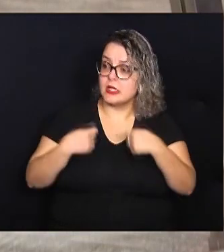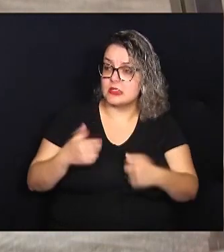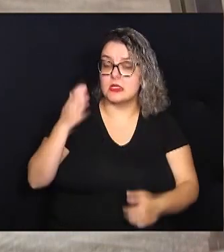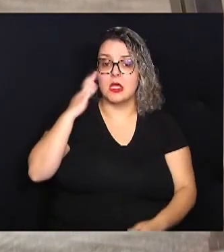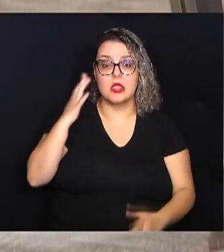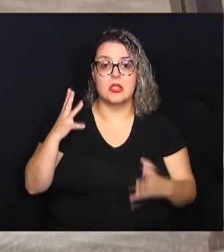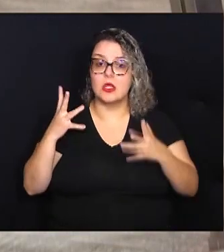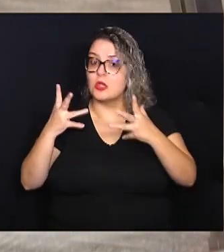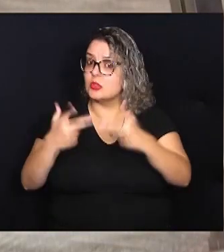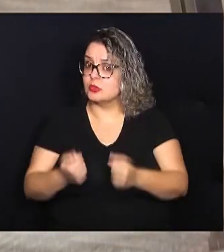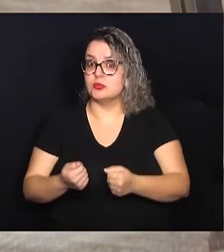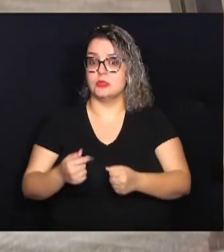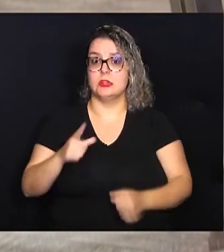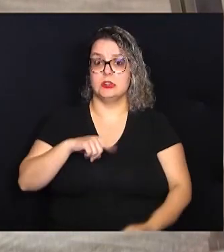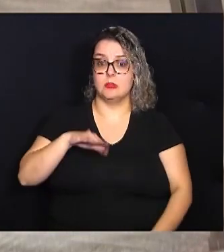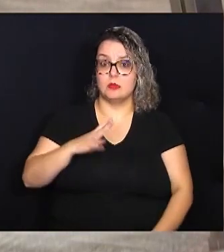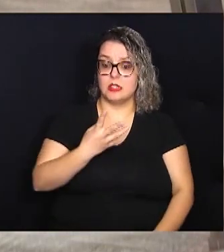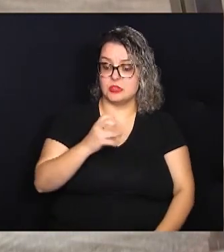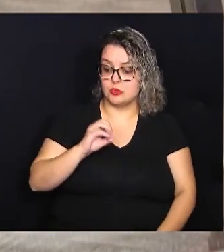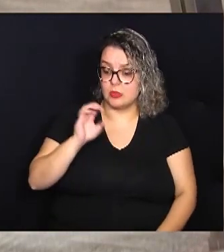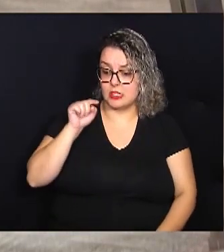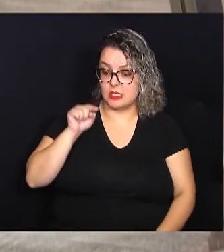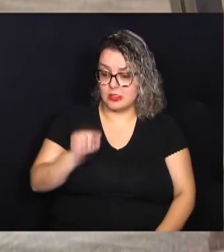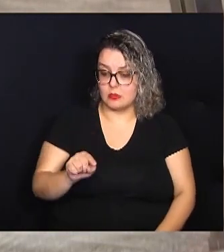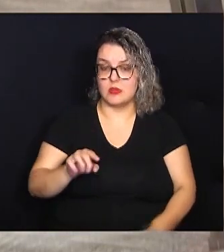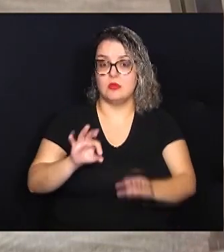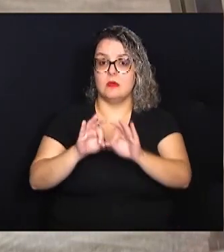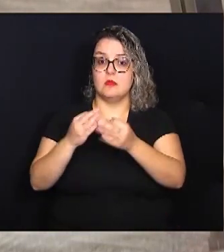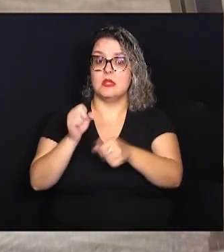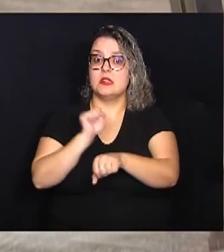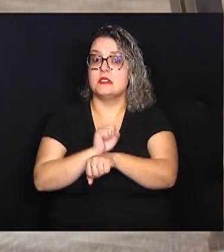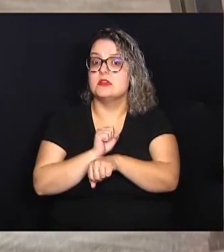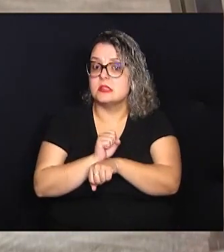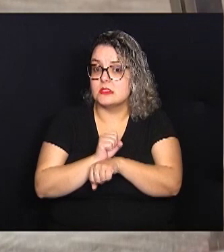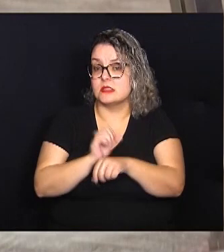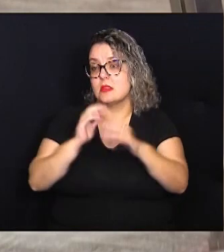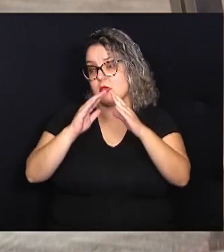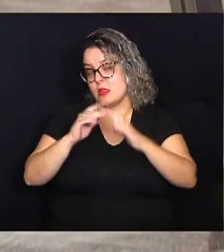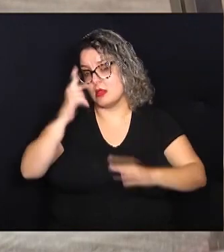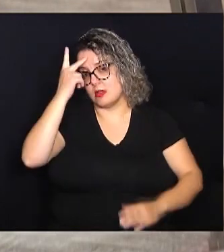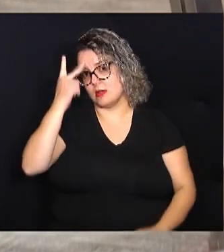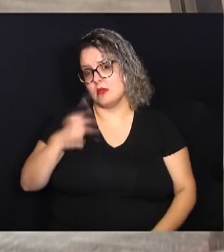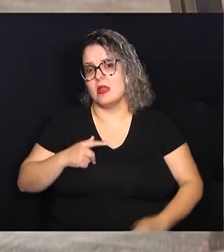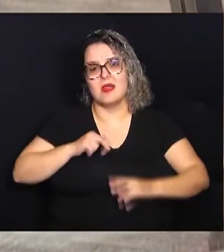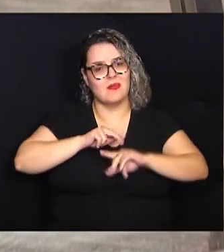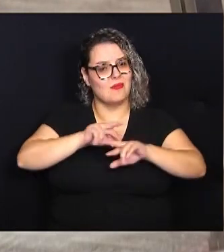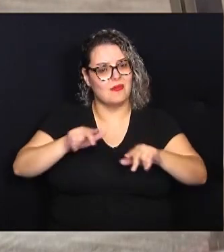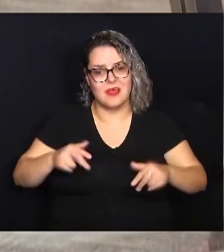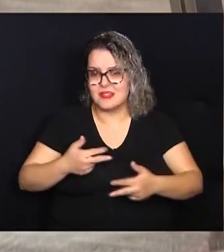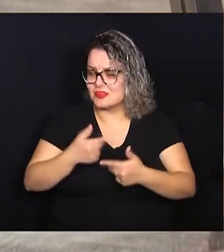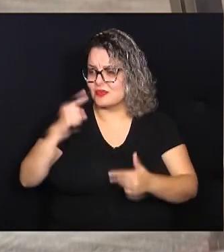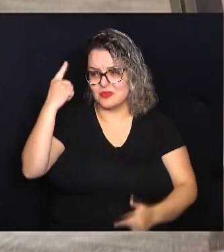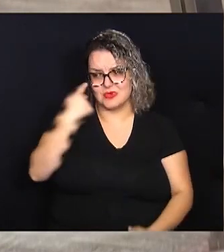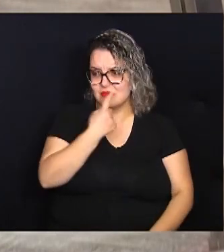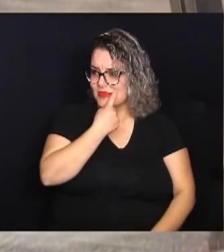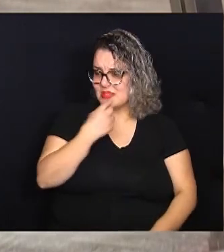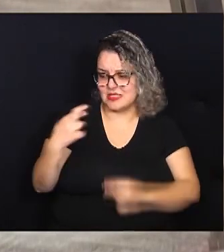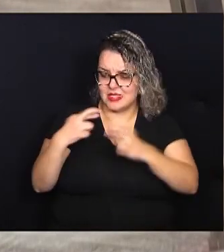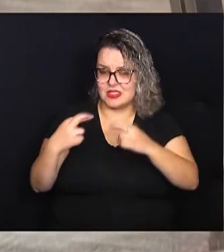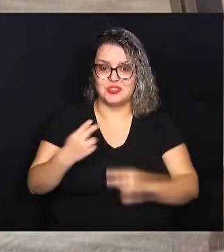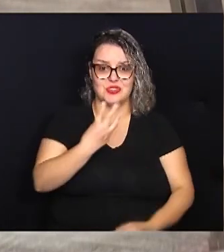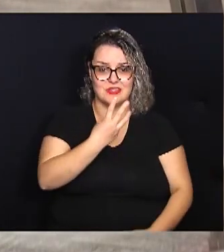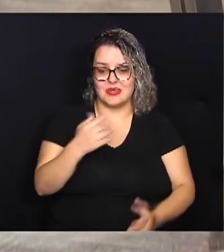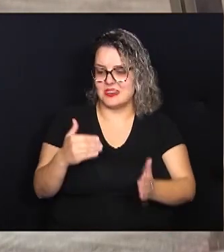isso. Temos mais de 40 mil famílias esperando ter sua casa própria. É muita coisa, Mirna. Se você analisar, de cada 3 ou